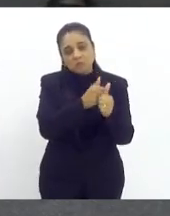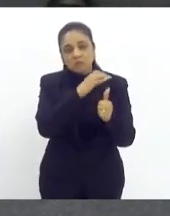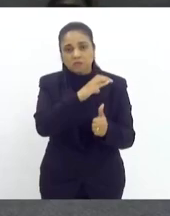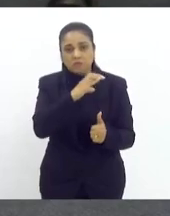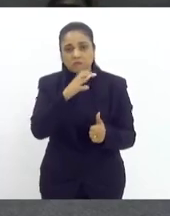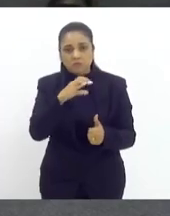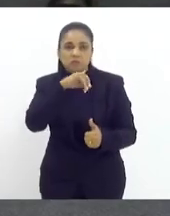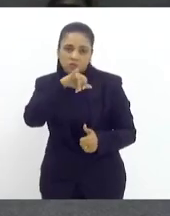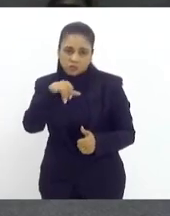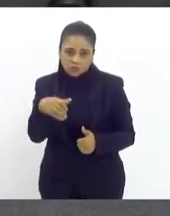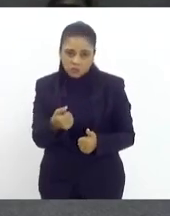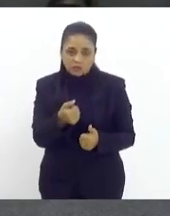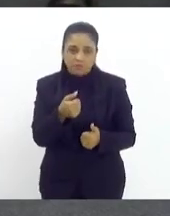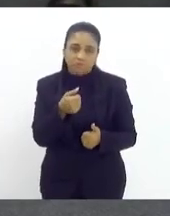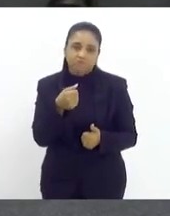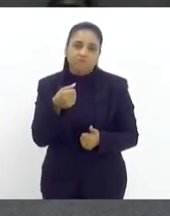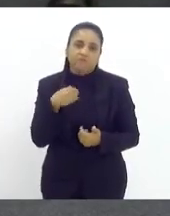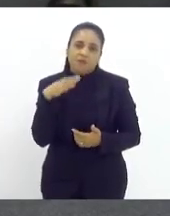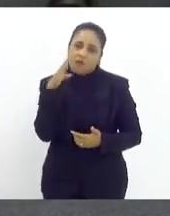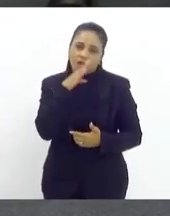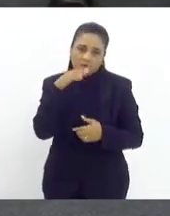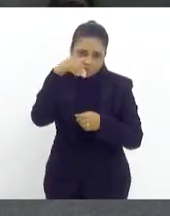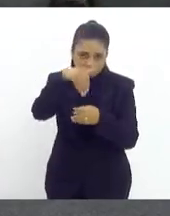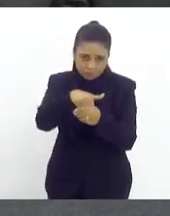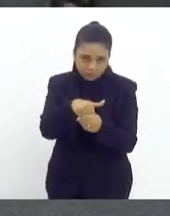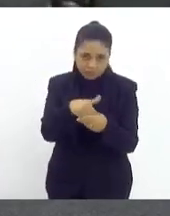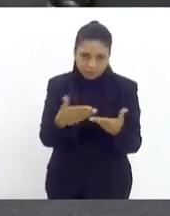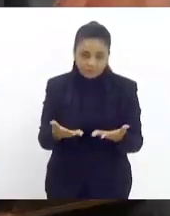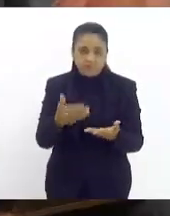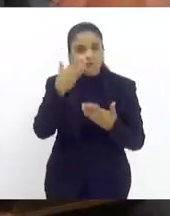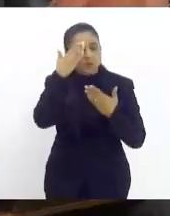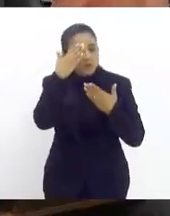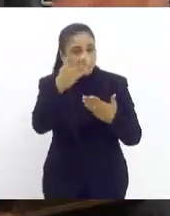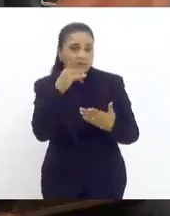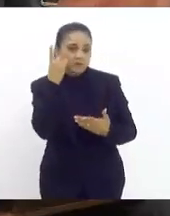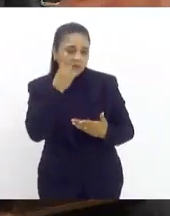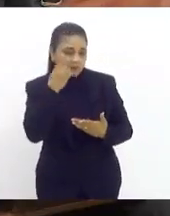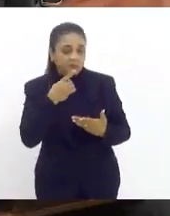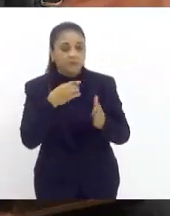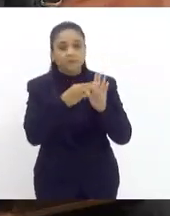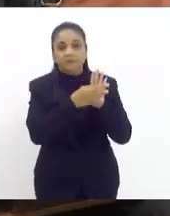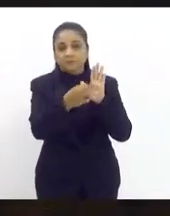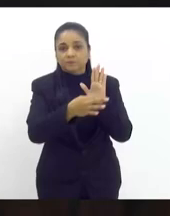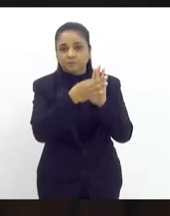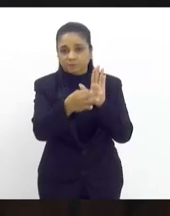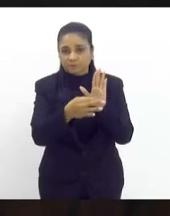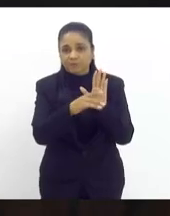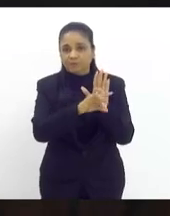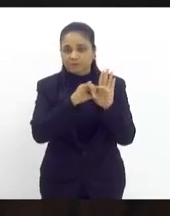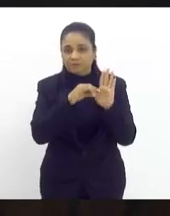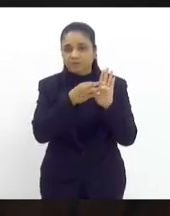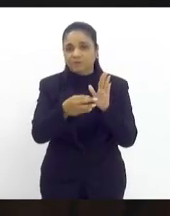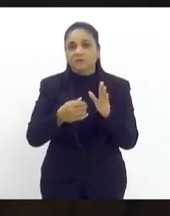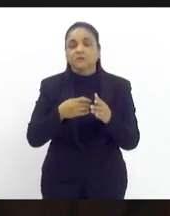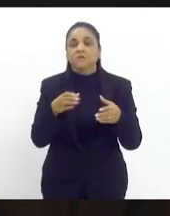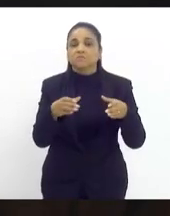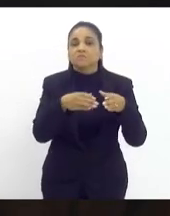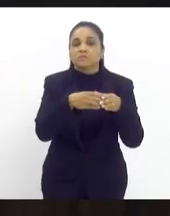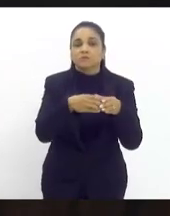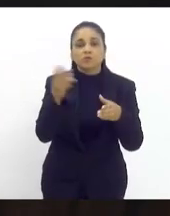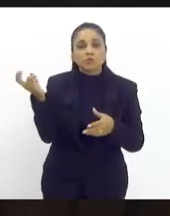tragilizar a nossa votação Muito obrigado Deputado para emitir parecer pela comissão de Cultura deputada Verônica